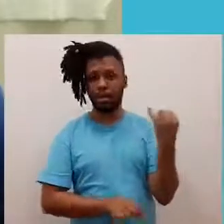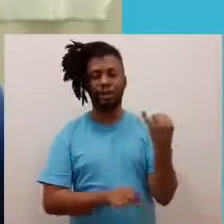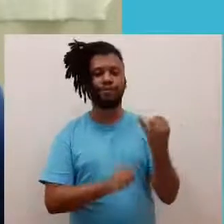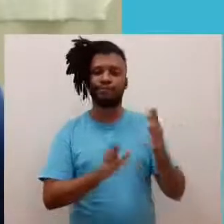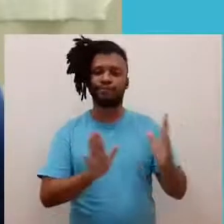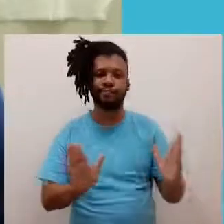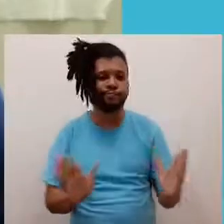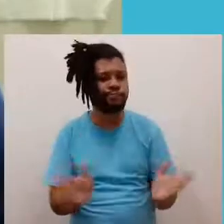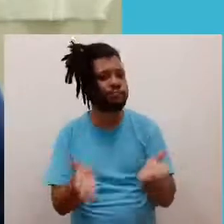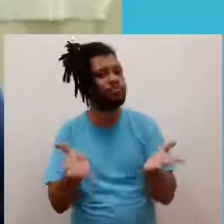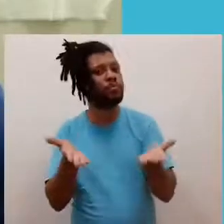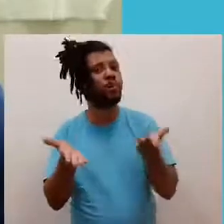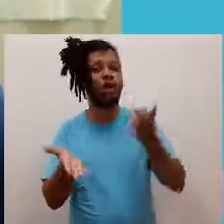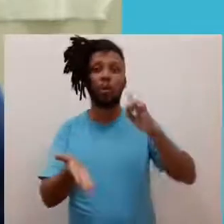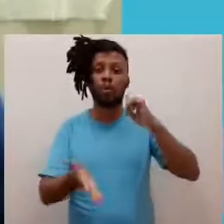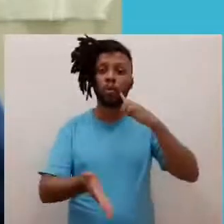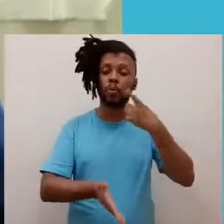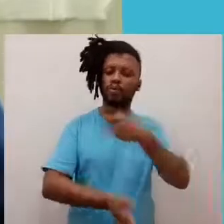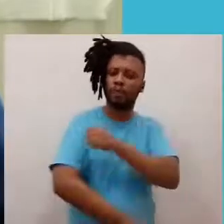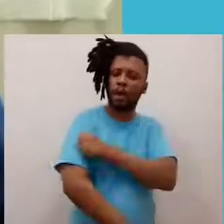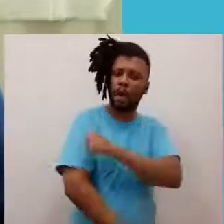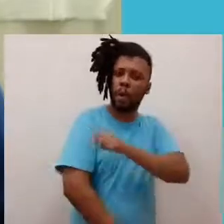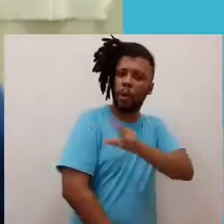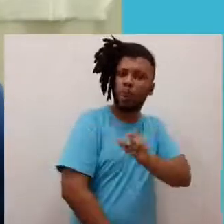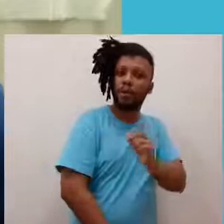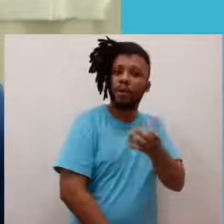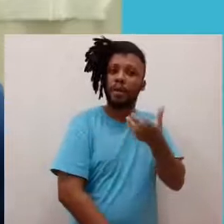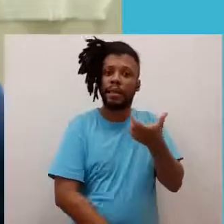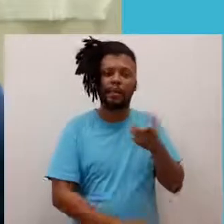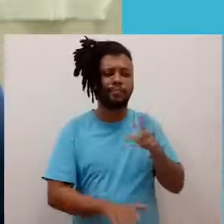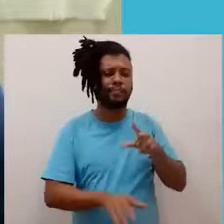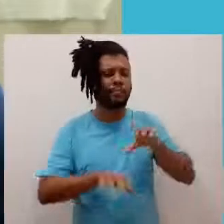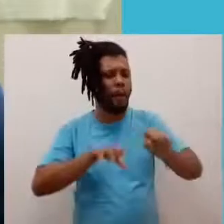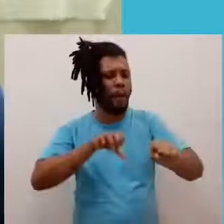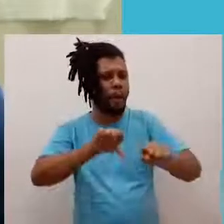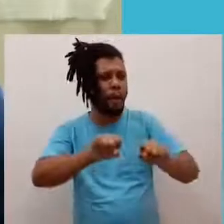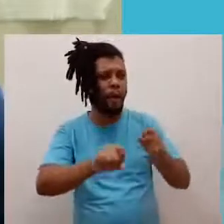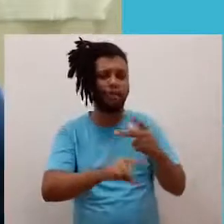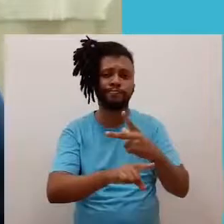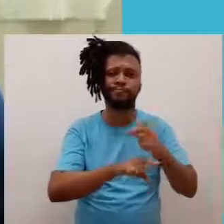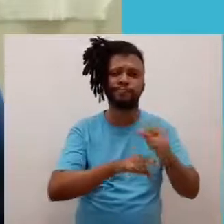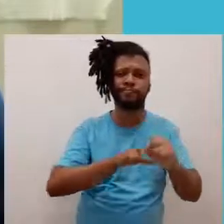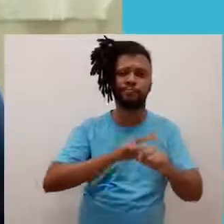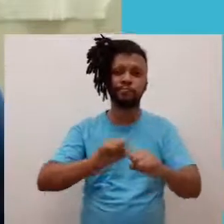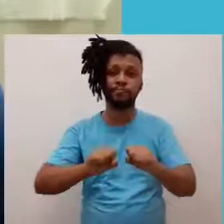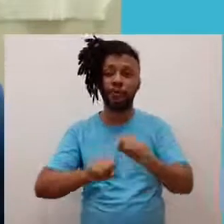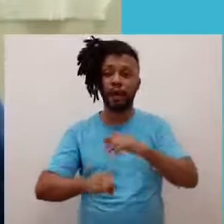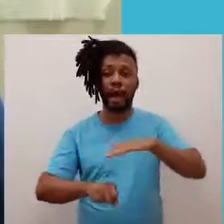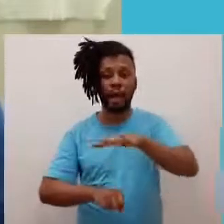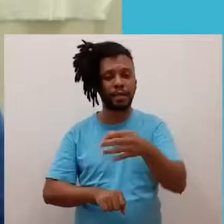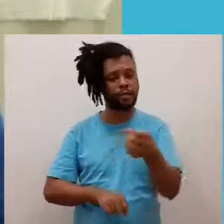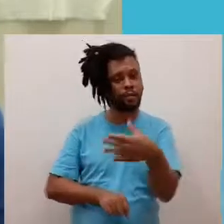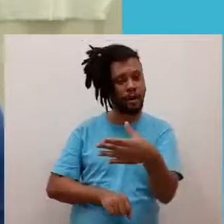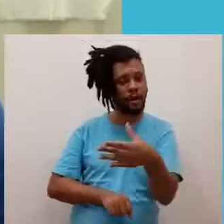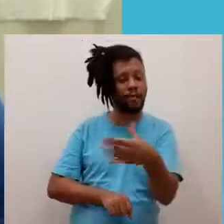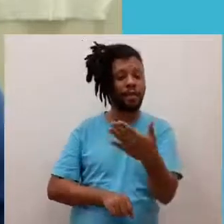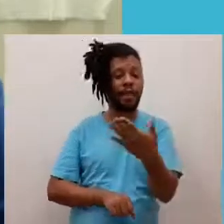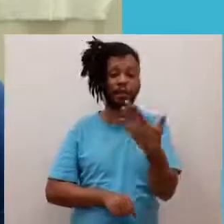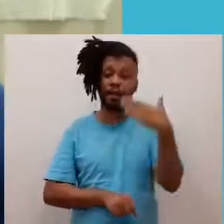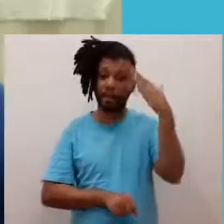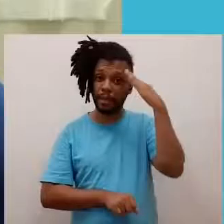estimula o aluno, o aluno surdo mesmo, no caso, a querer ganhar, conquistar novas áreas. Nós sabemos